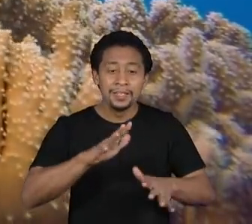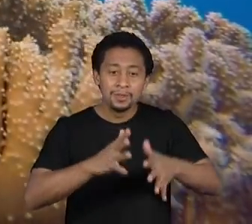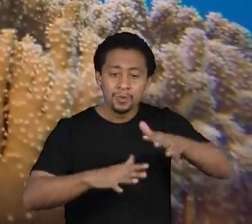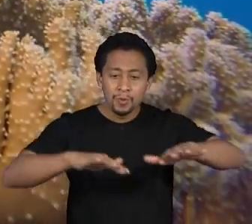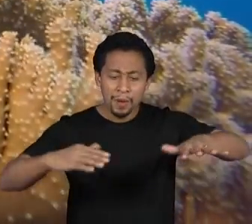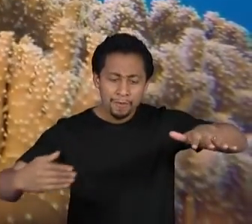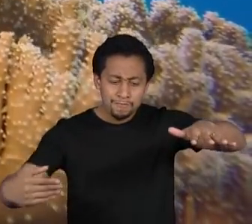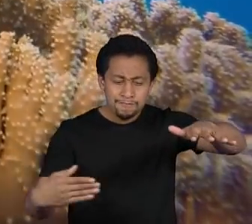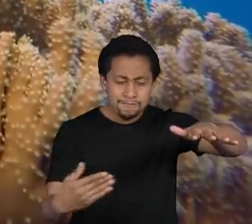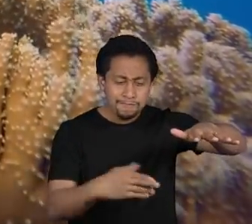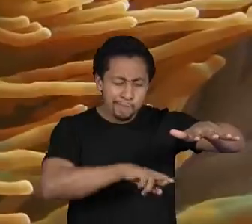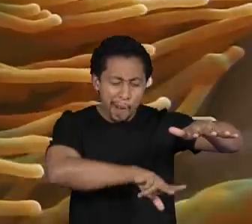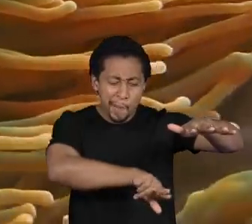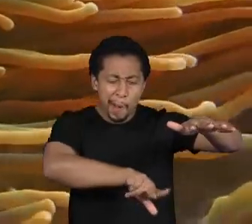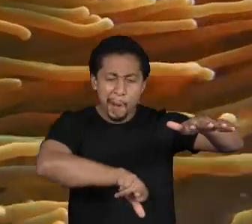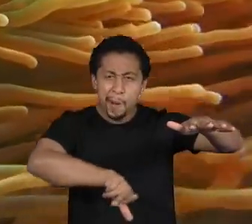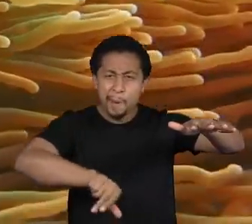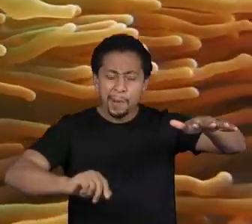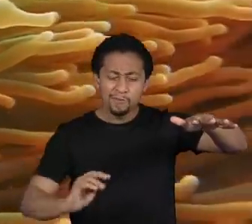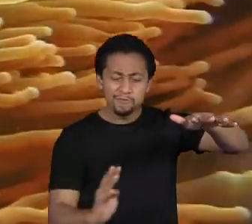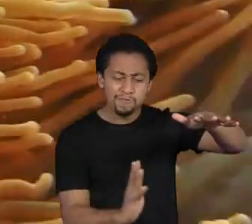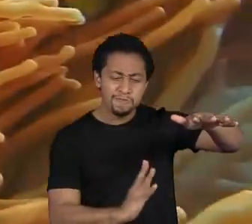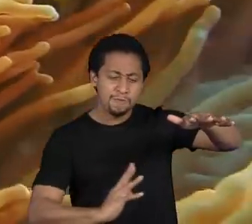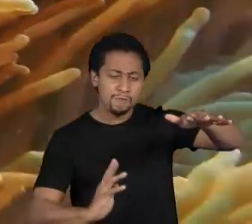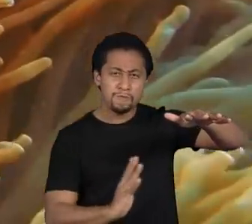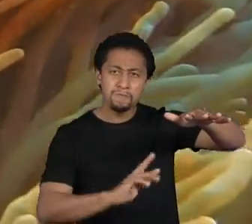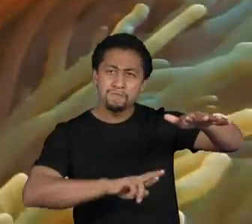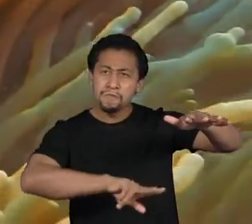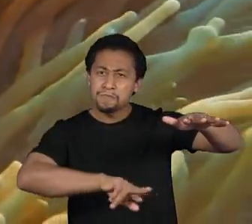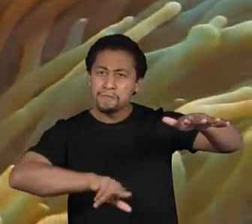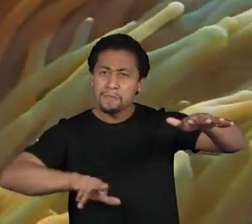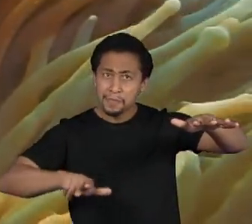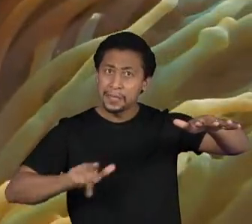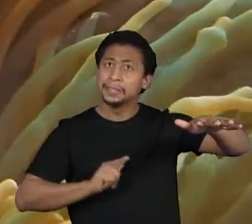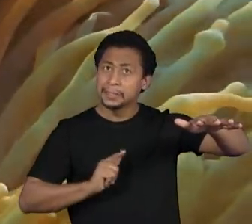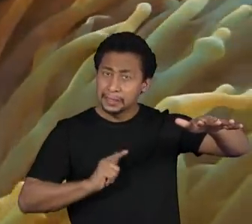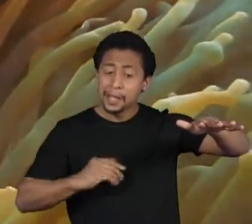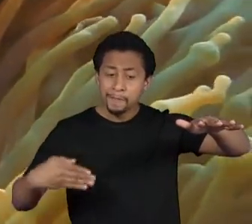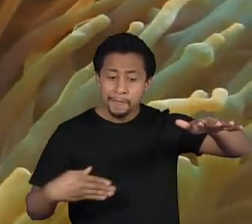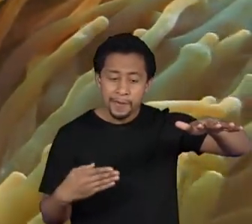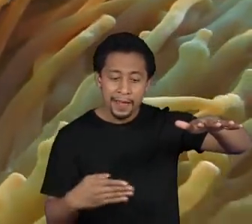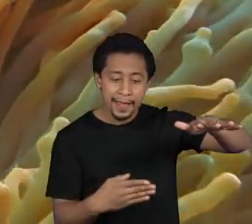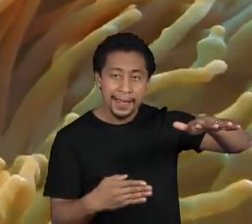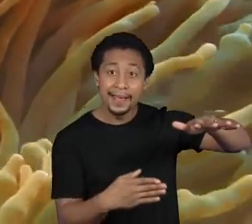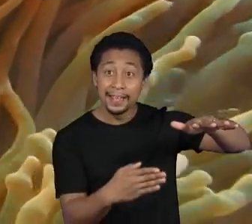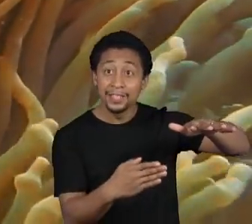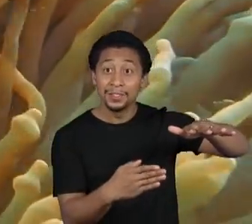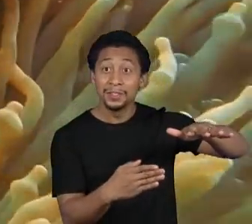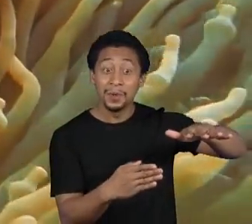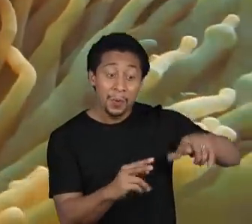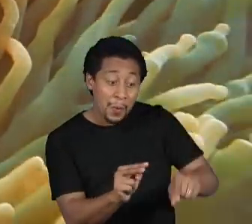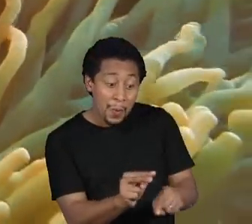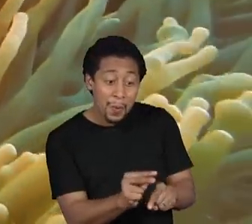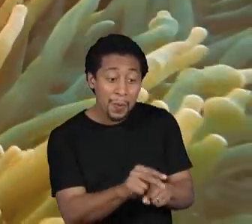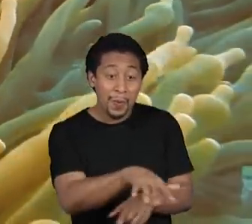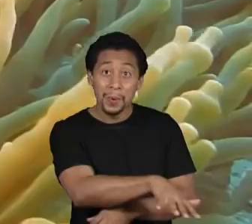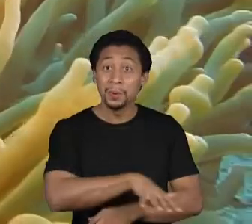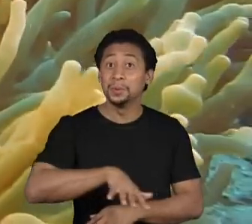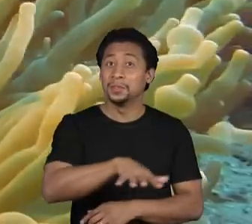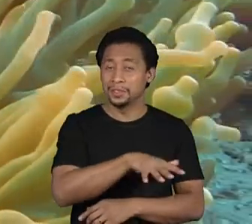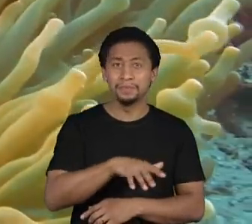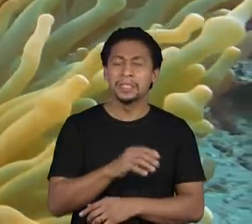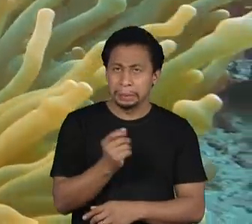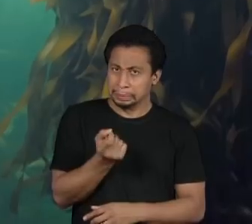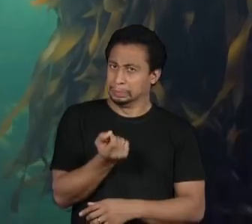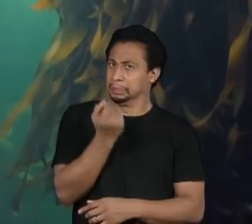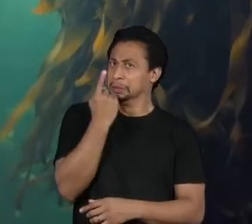seus formatos variados e a diversidade de espécies que abrigam. Esses curiosos animais fazem